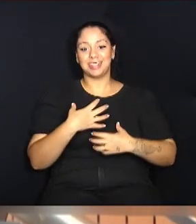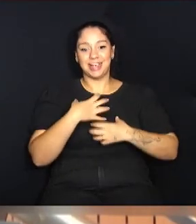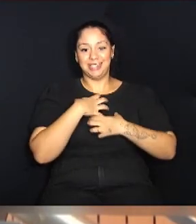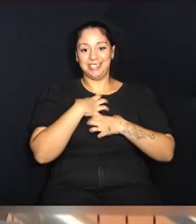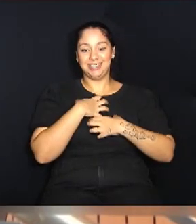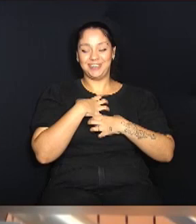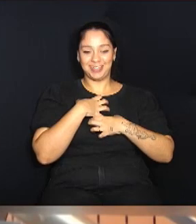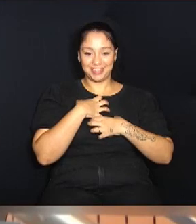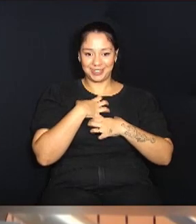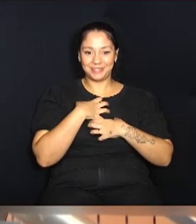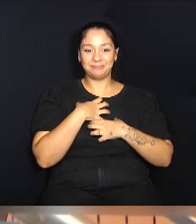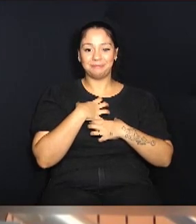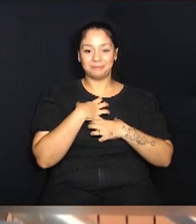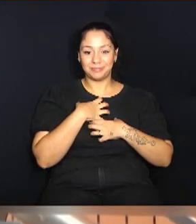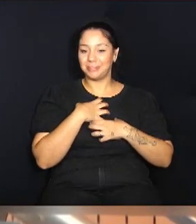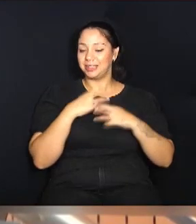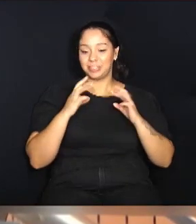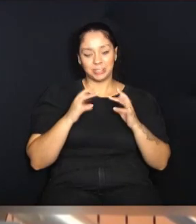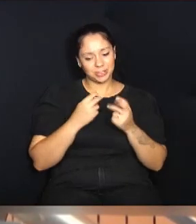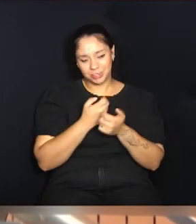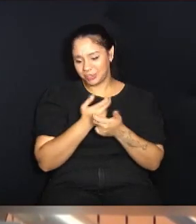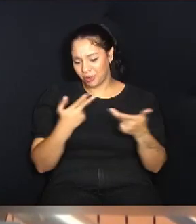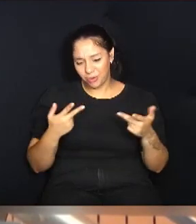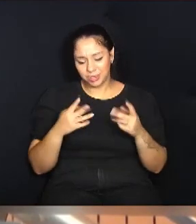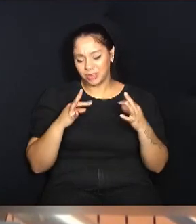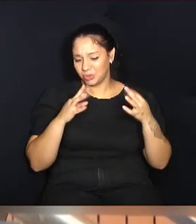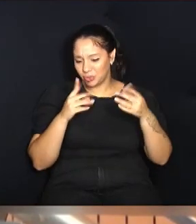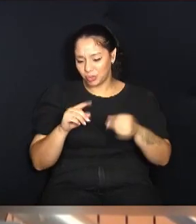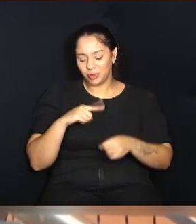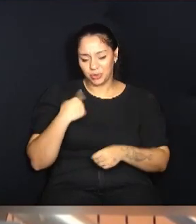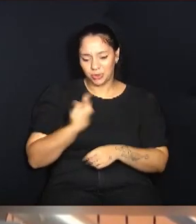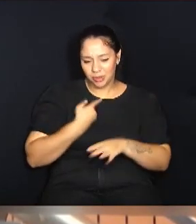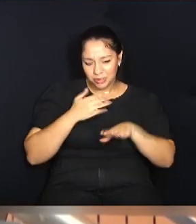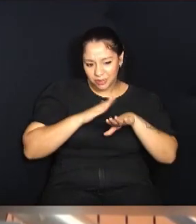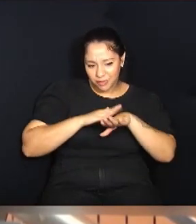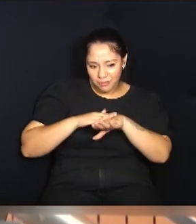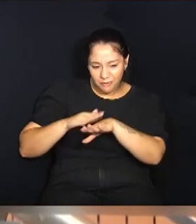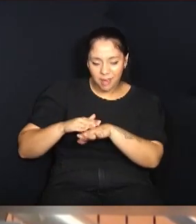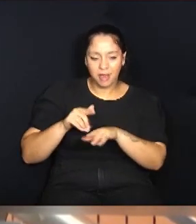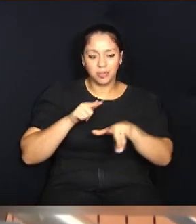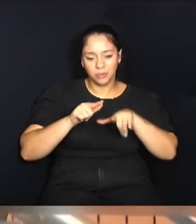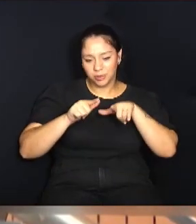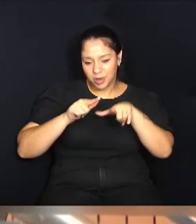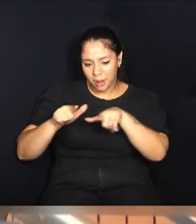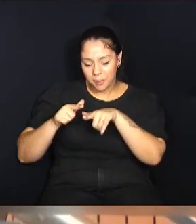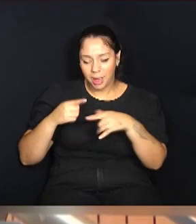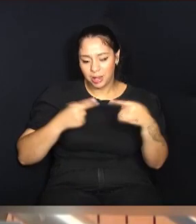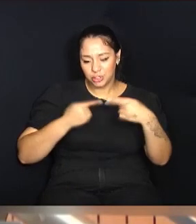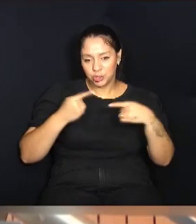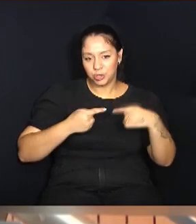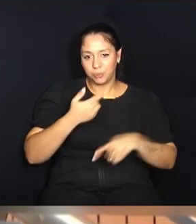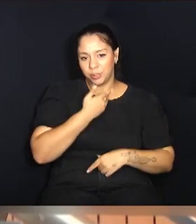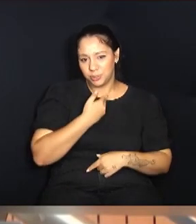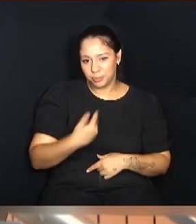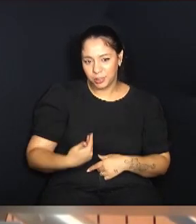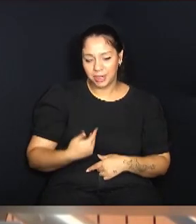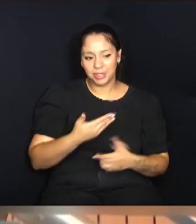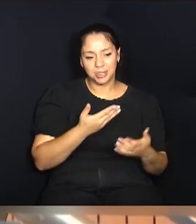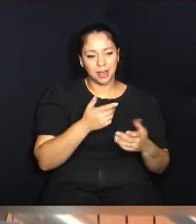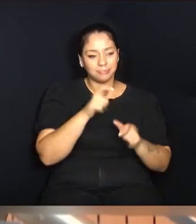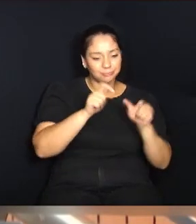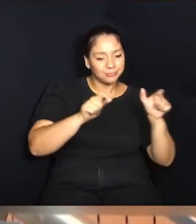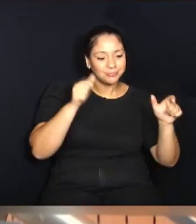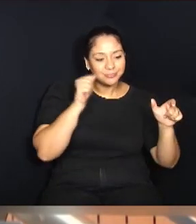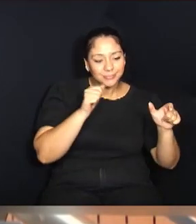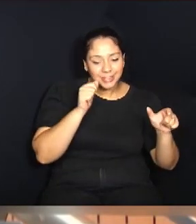de tudo aquilo que a gente vem realizando nos trabalhos de políticas públicas, Thaís Zezé, Adriana. Eu acho que quando a gente